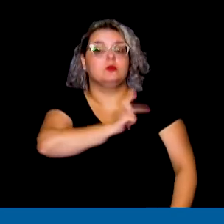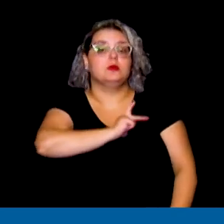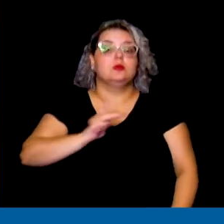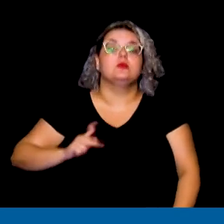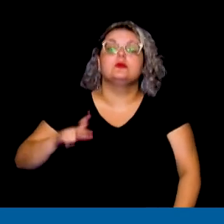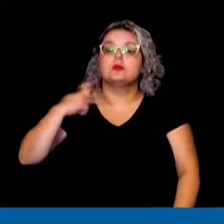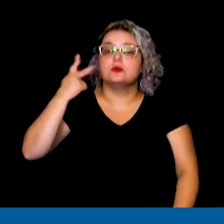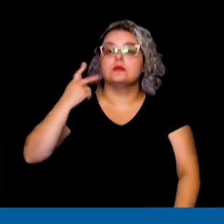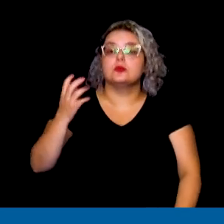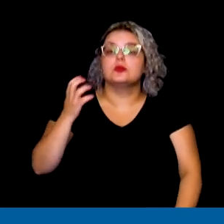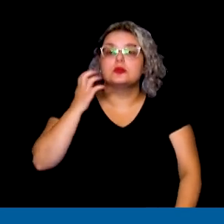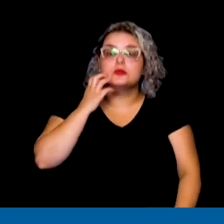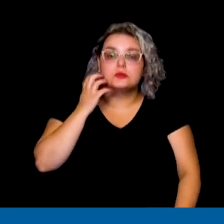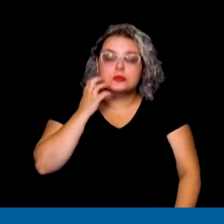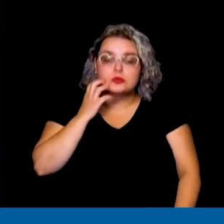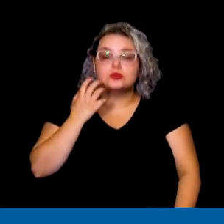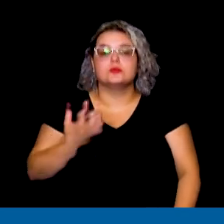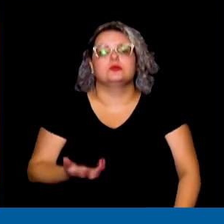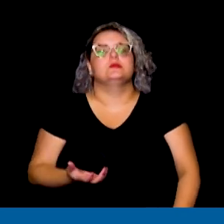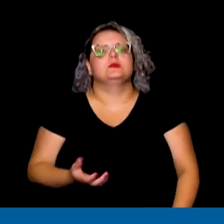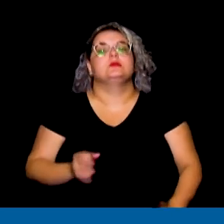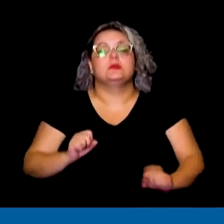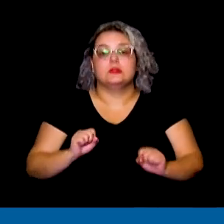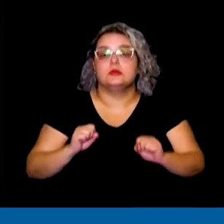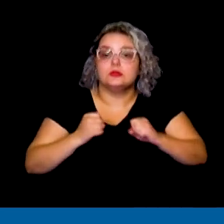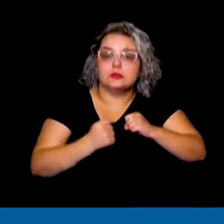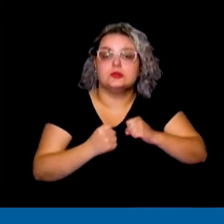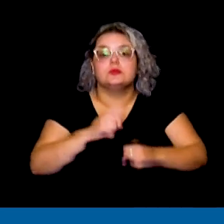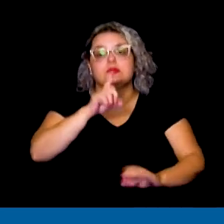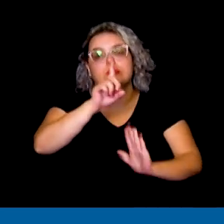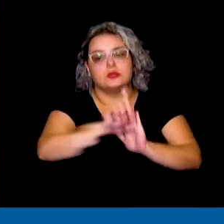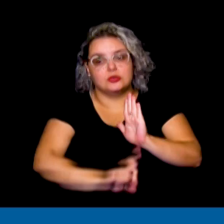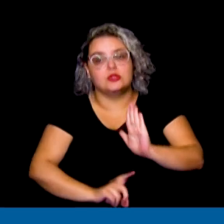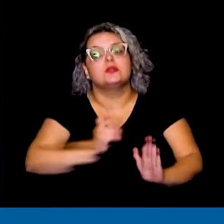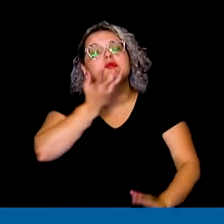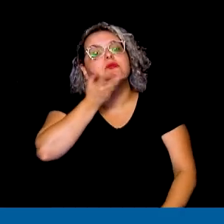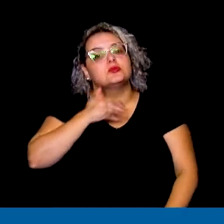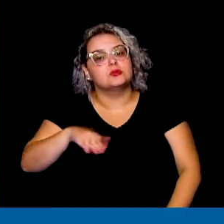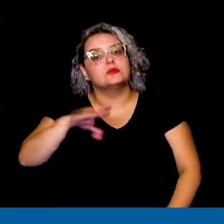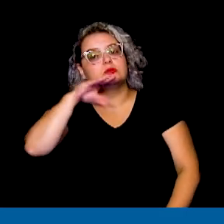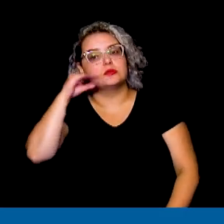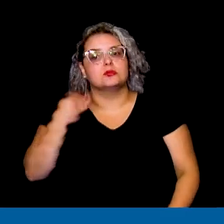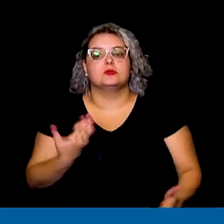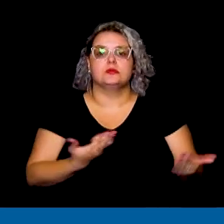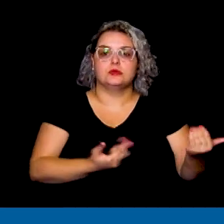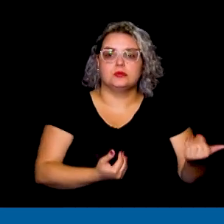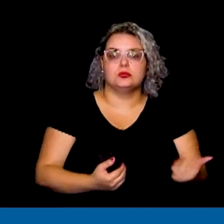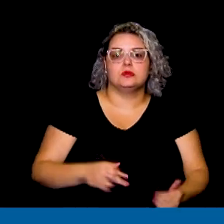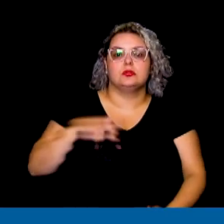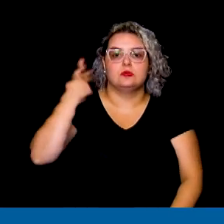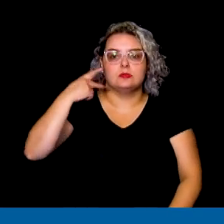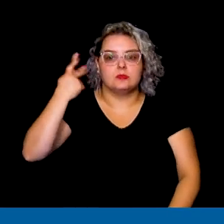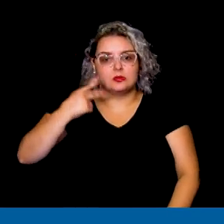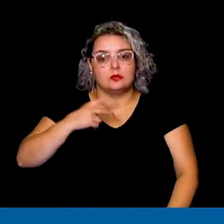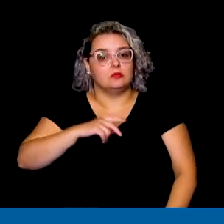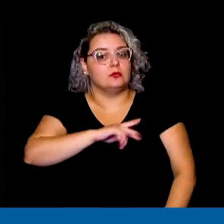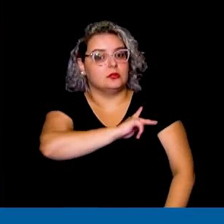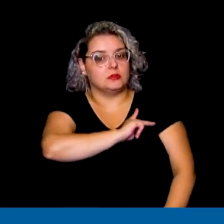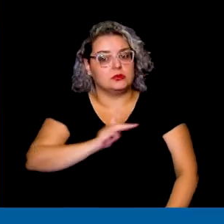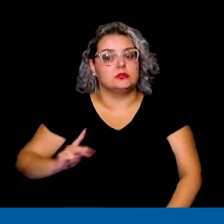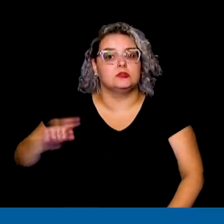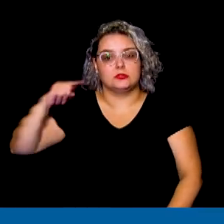Cultura terá agora como presidente o vereador Igor Diego na defesa dos Direitos da Criança e do Adolescente e da Juventude